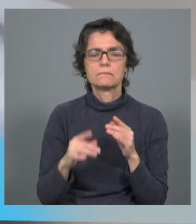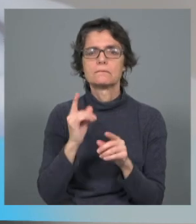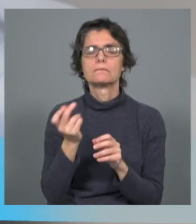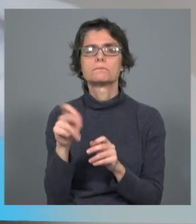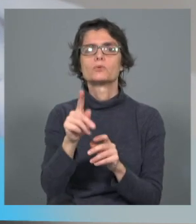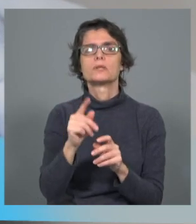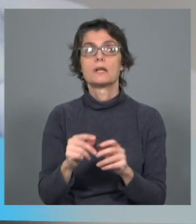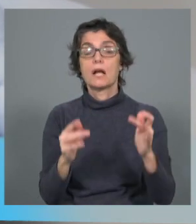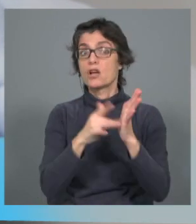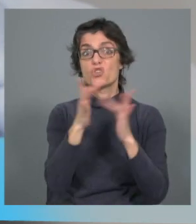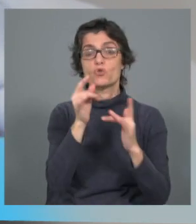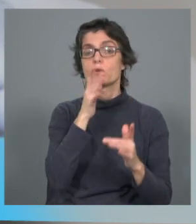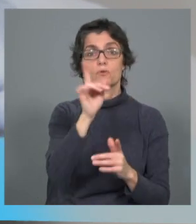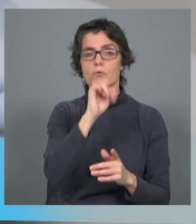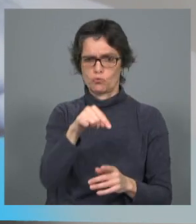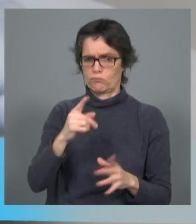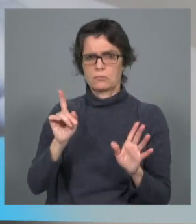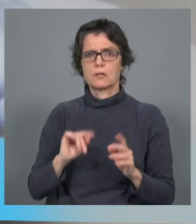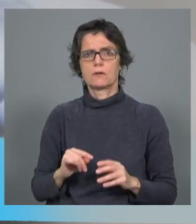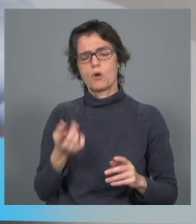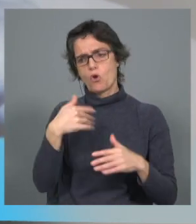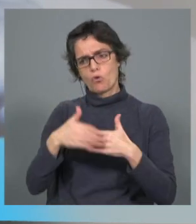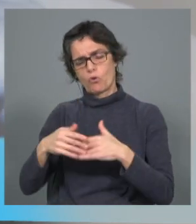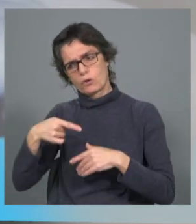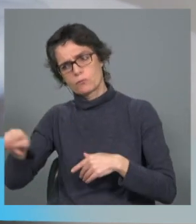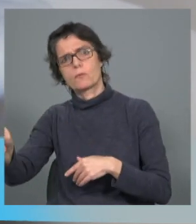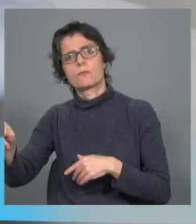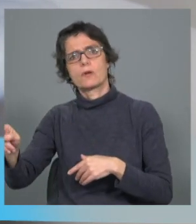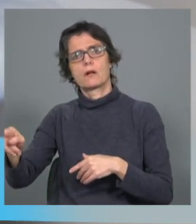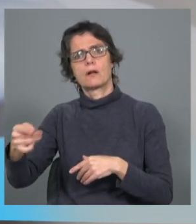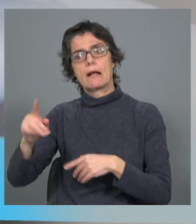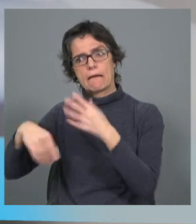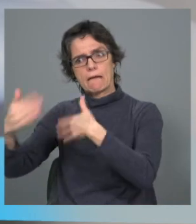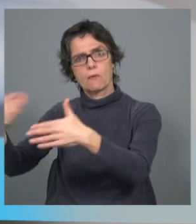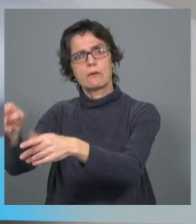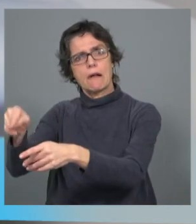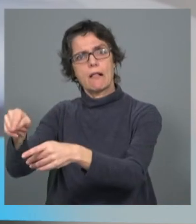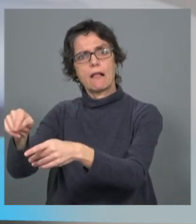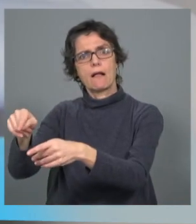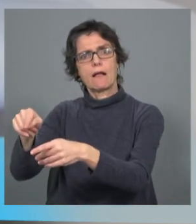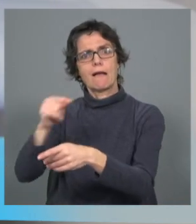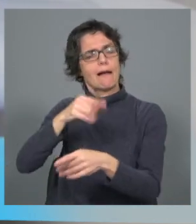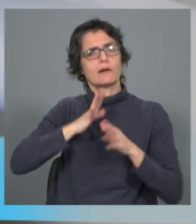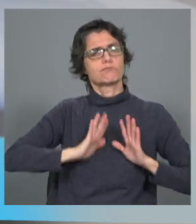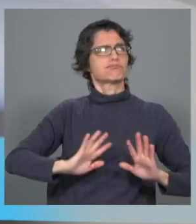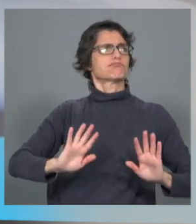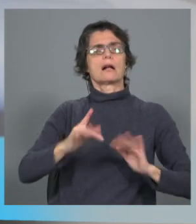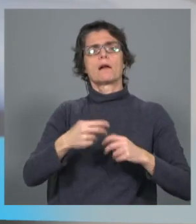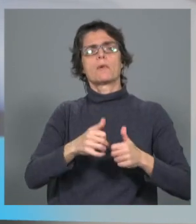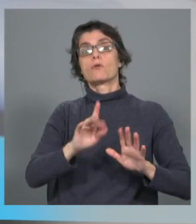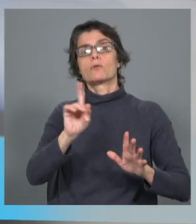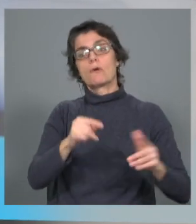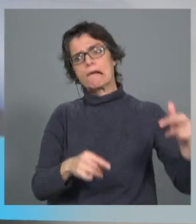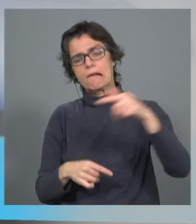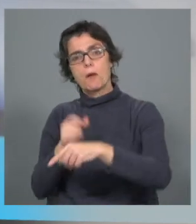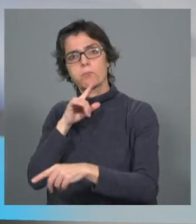gente, temos que descer, porque isto tem que ter consequências. Se vocês veem que há esta possibilidade, se podemos olhar de maneira diferente, se podemos construir as